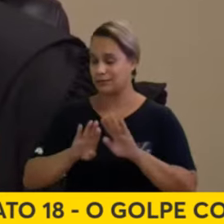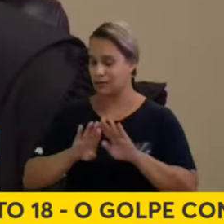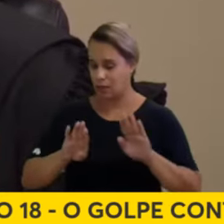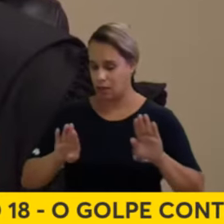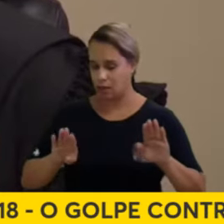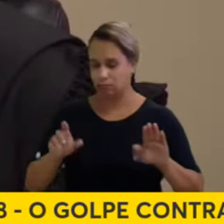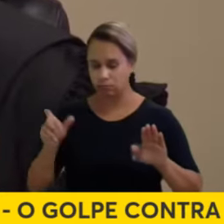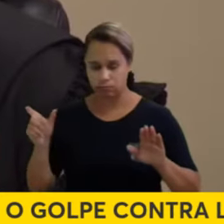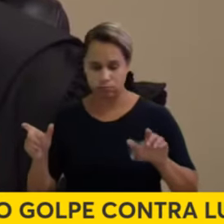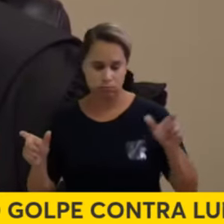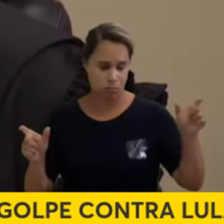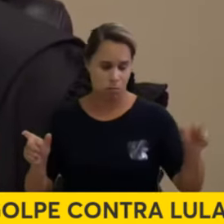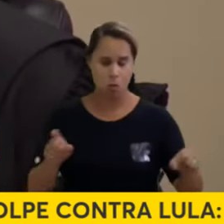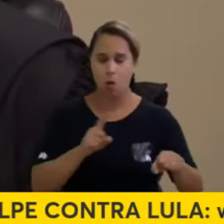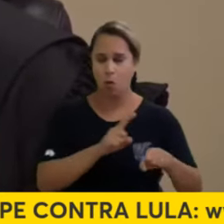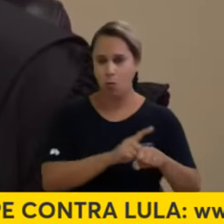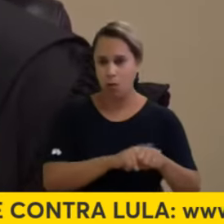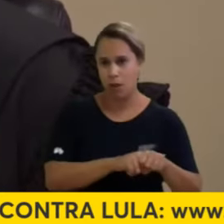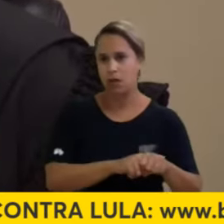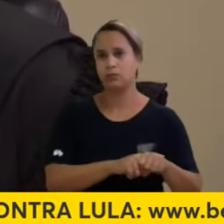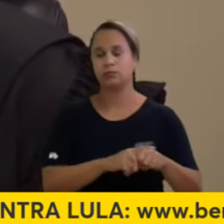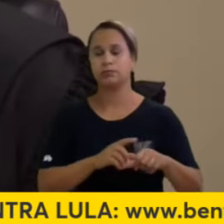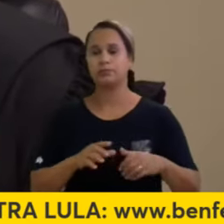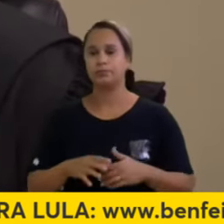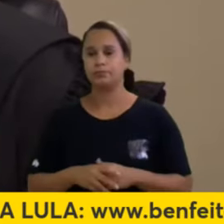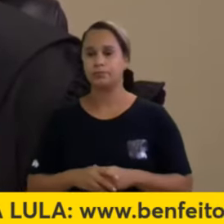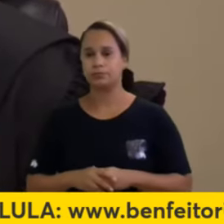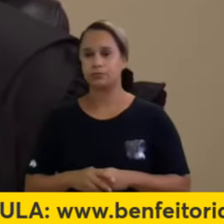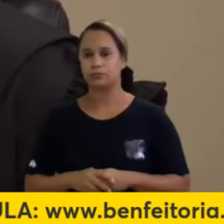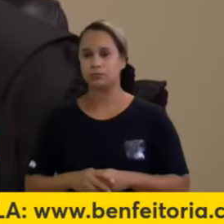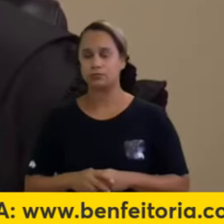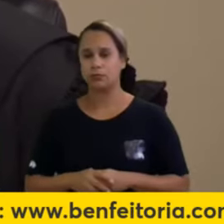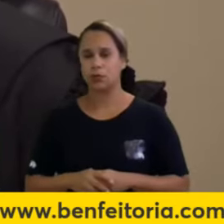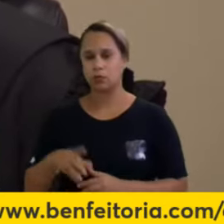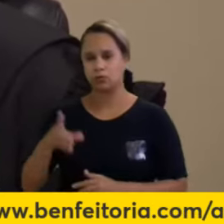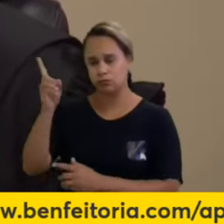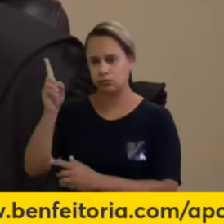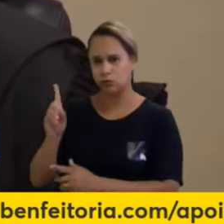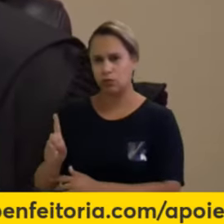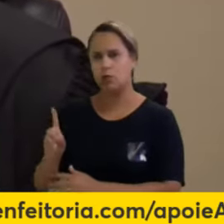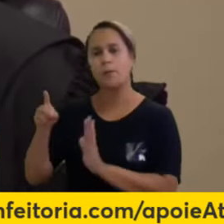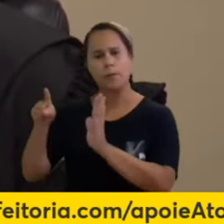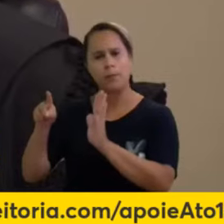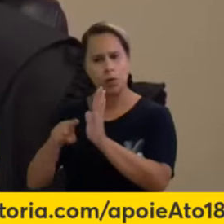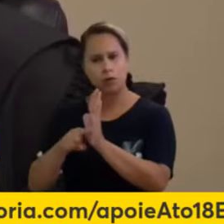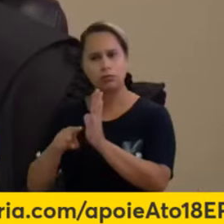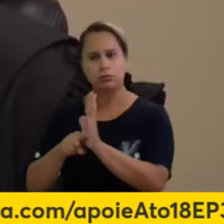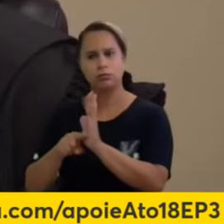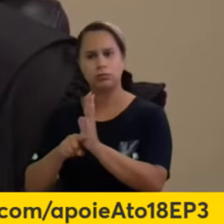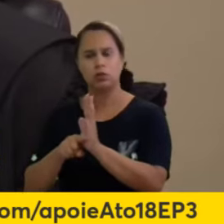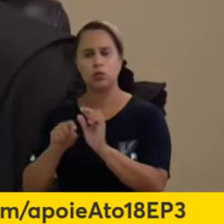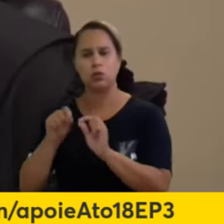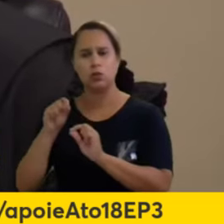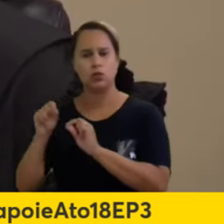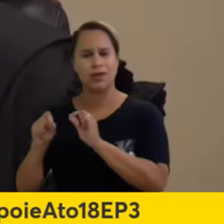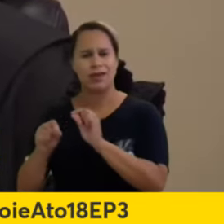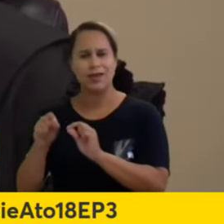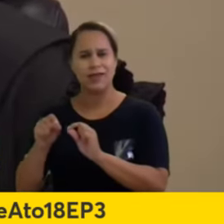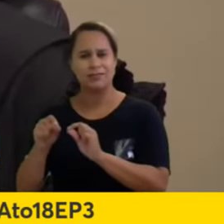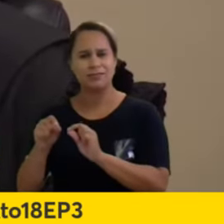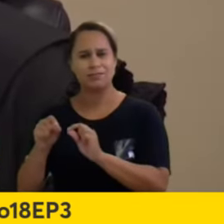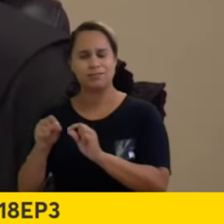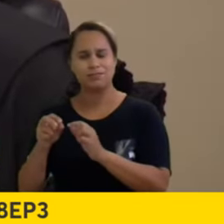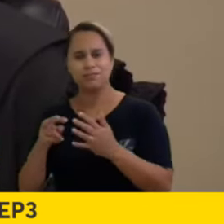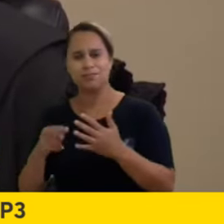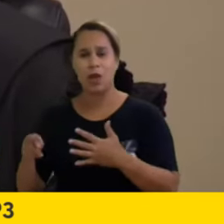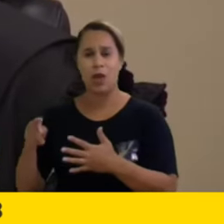cognoscitivo do direito o direito positivo há de ser continuamente reenviado a elementos Extra positivos sem que isso